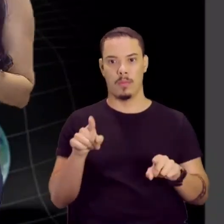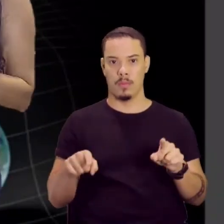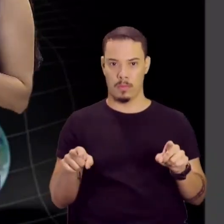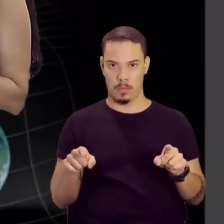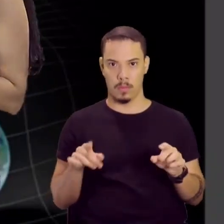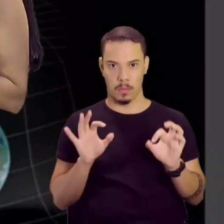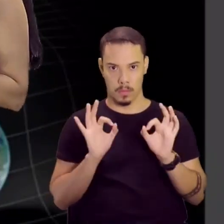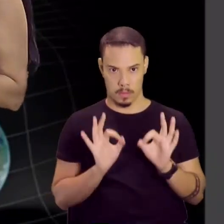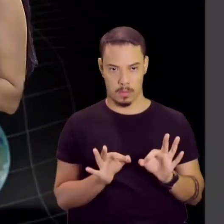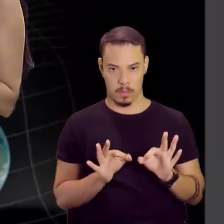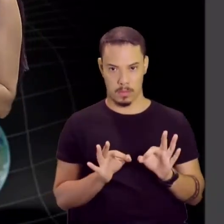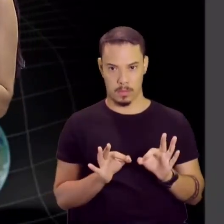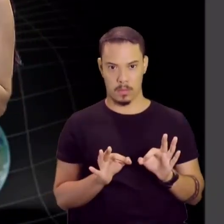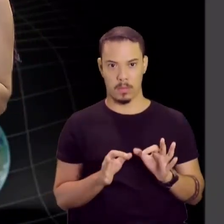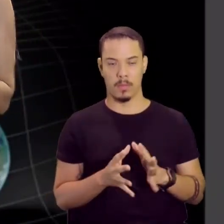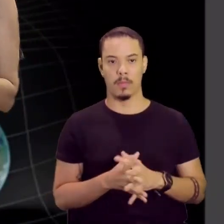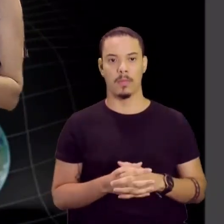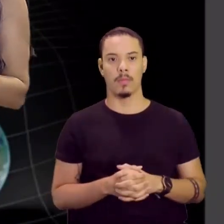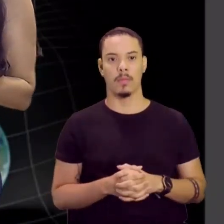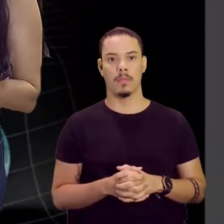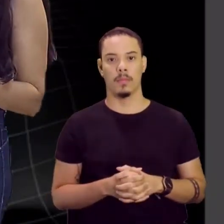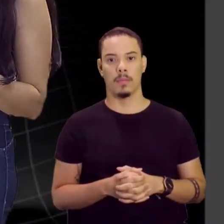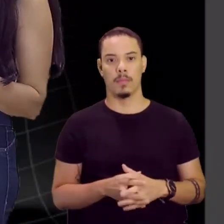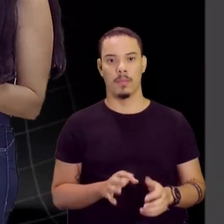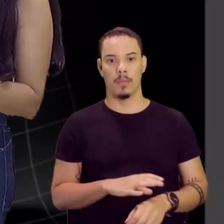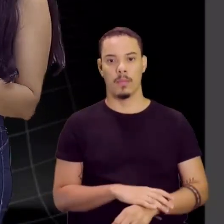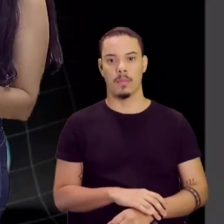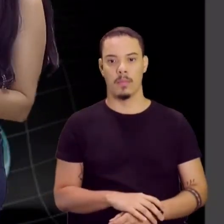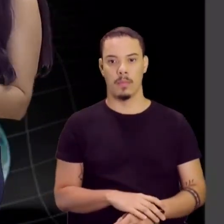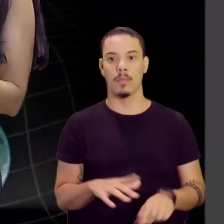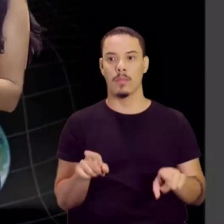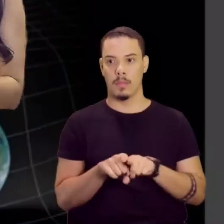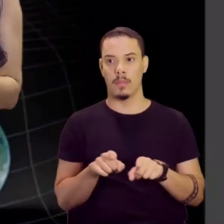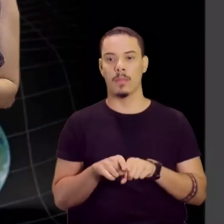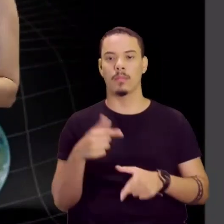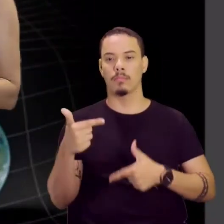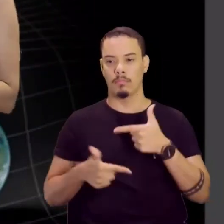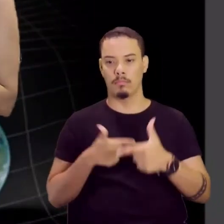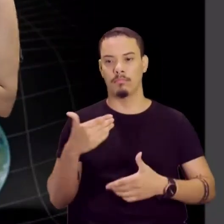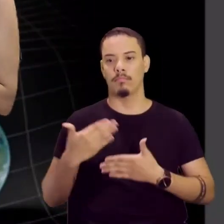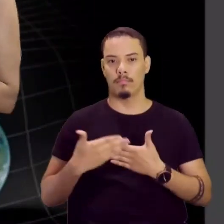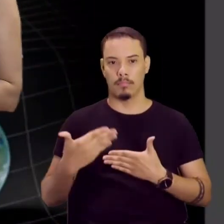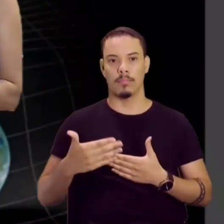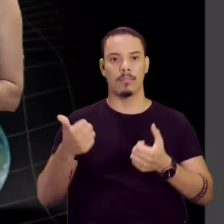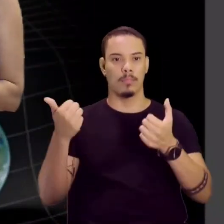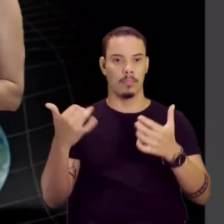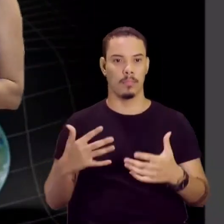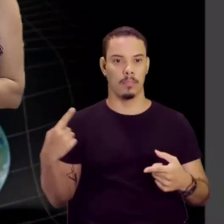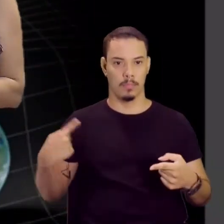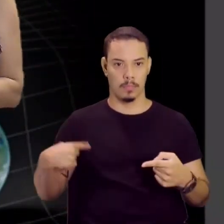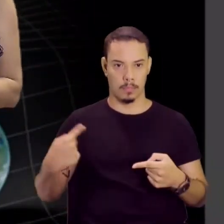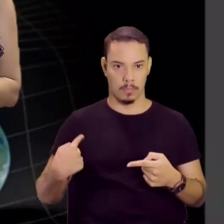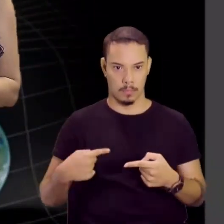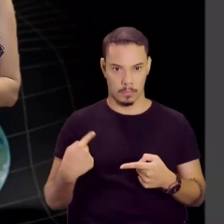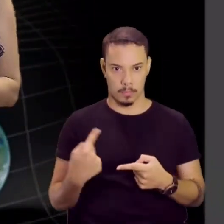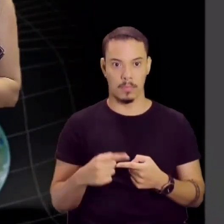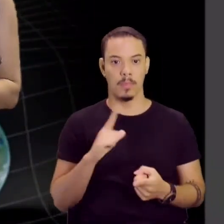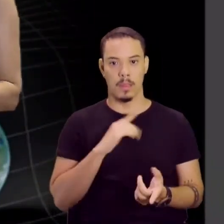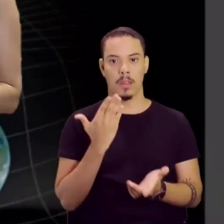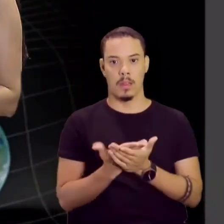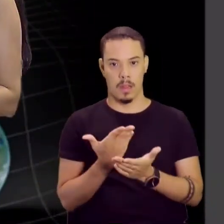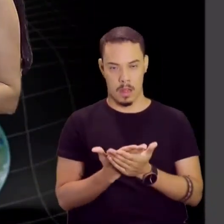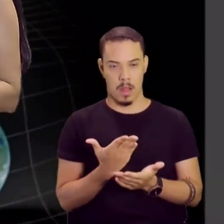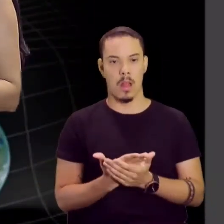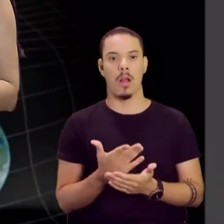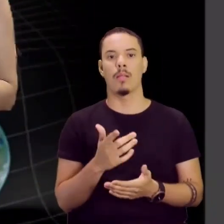uma aceleraçãozinha especial, né? Corretíssimo. Isso a gente vai trabalhando, né, com eles. Vamos trabalhar, vamos ter outras aulas